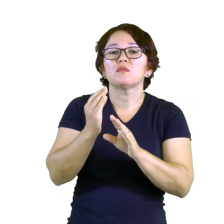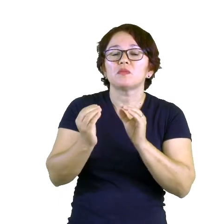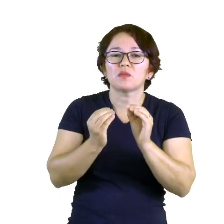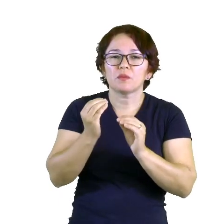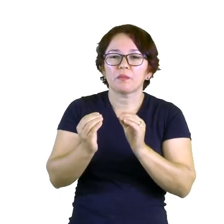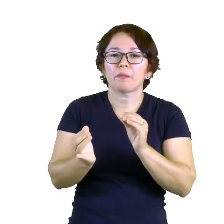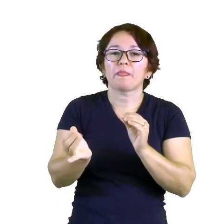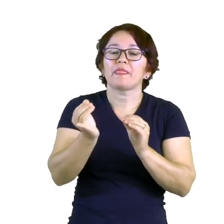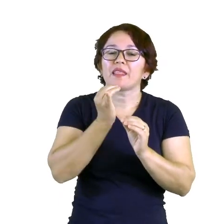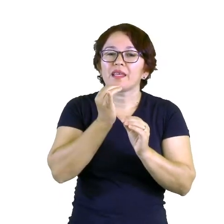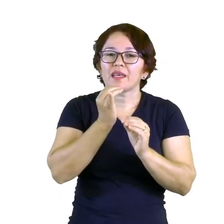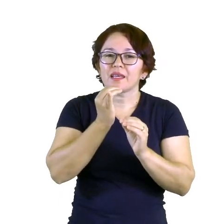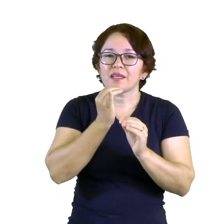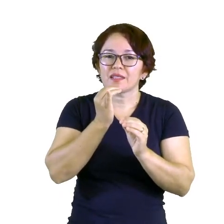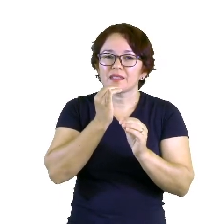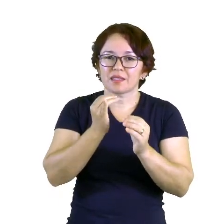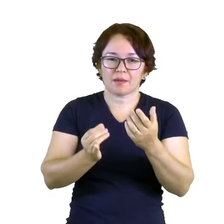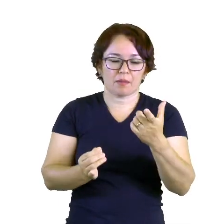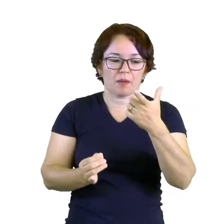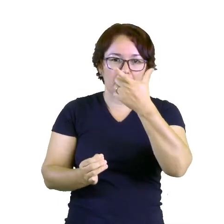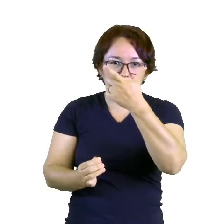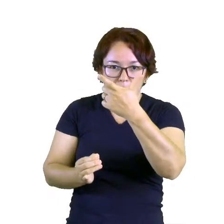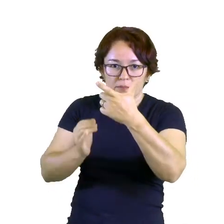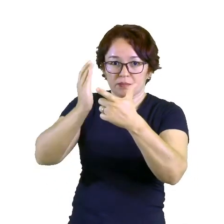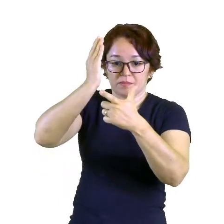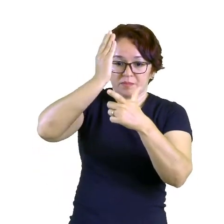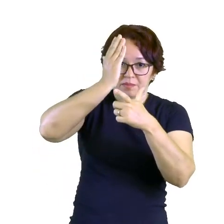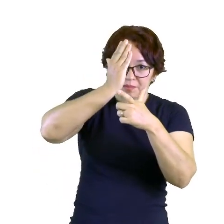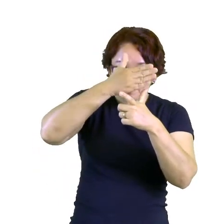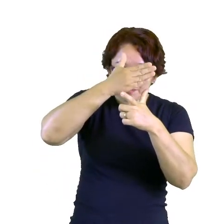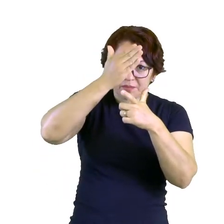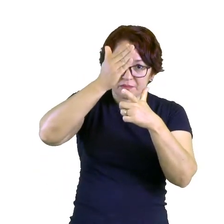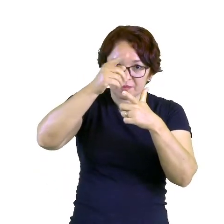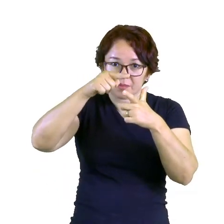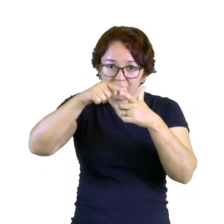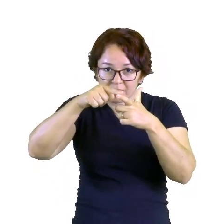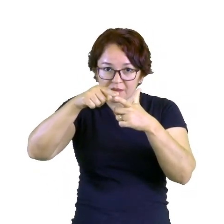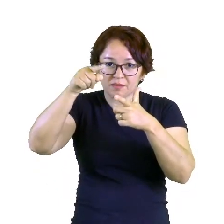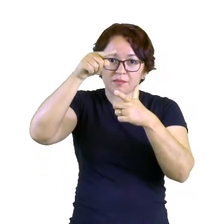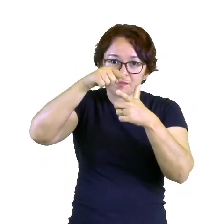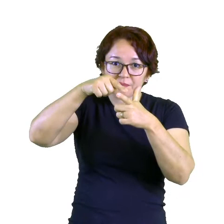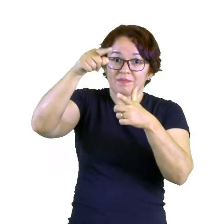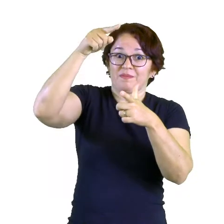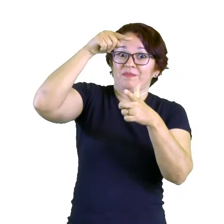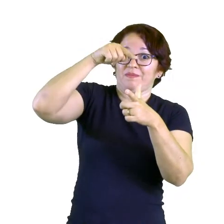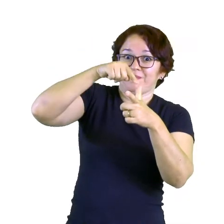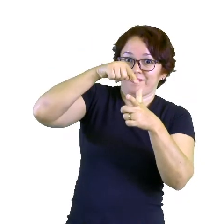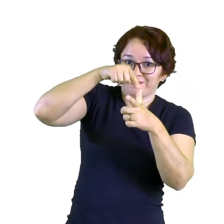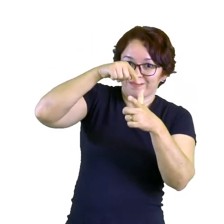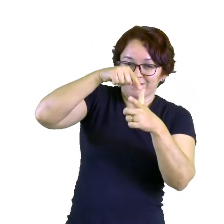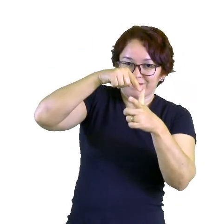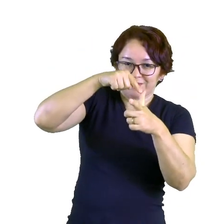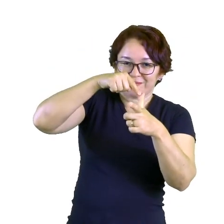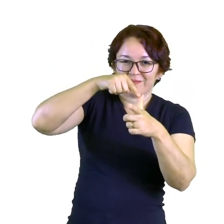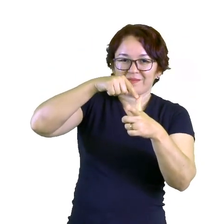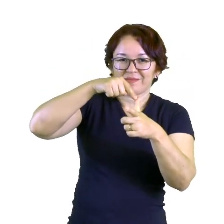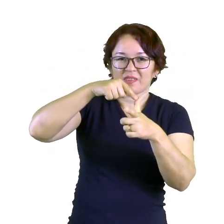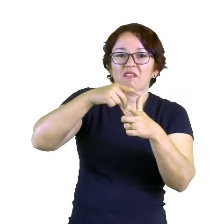sílaba tônica é a antepenúltima sílaba. Então, quando eu tenho lá a antepenúltima